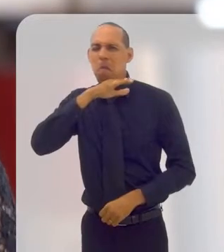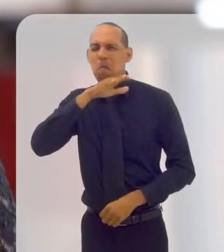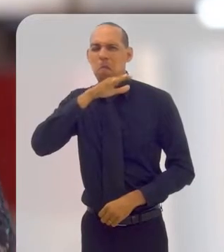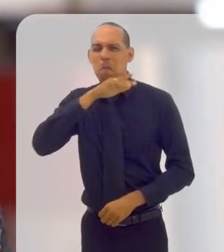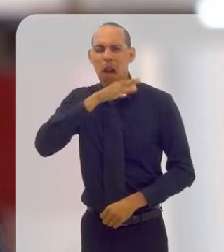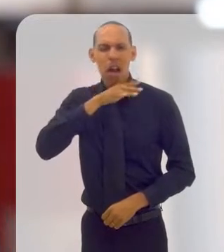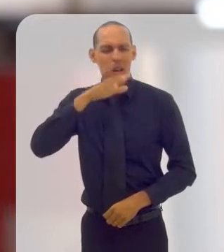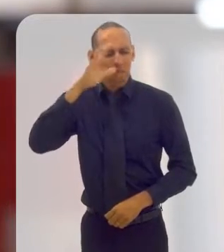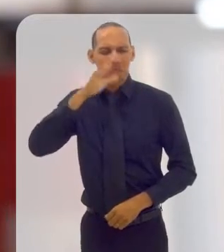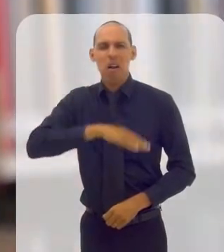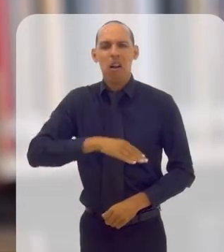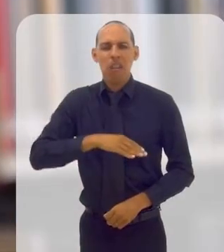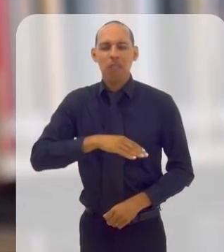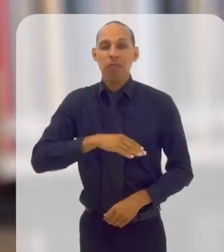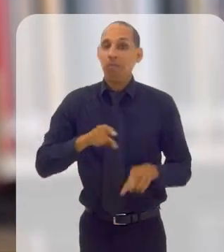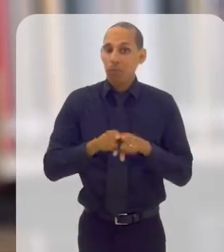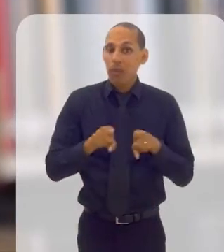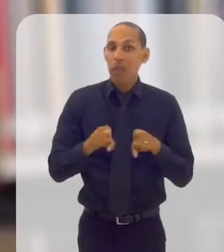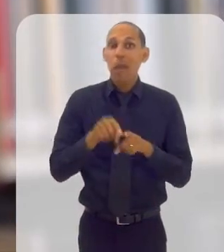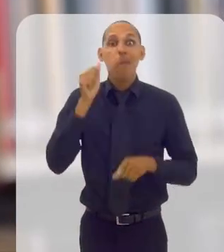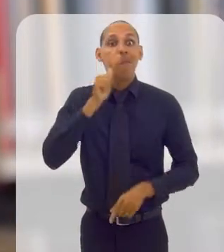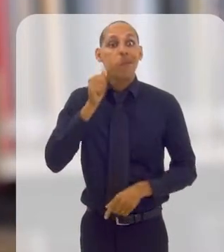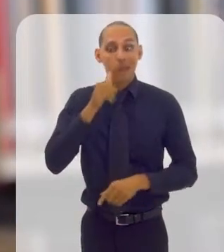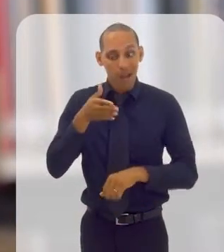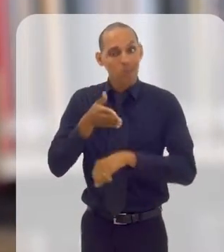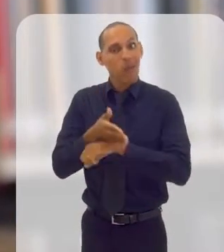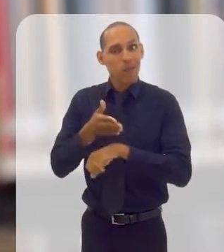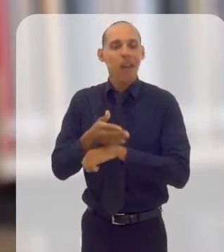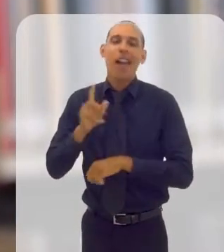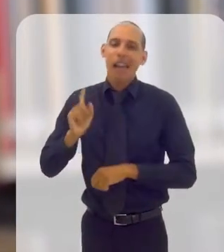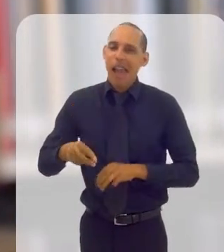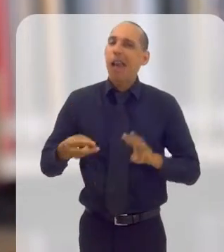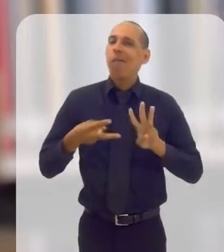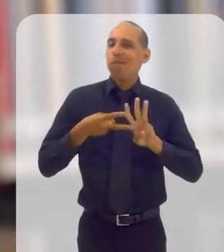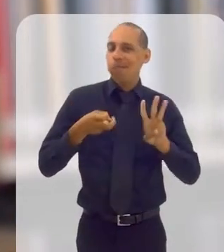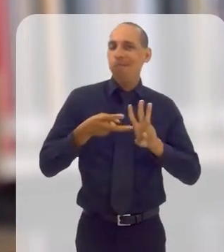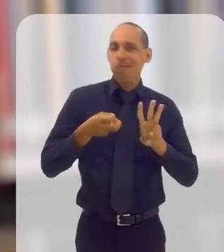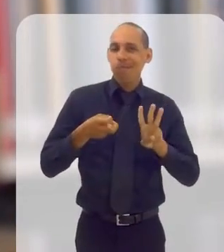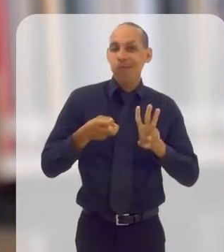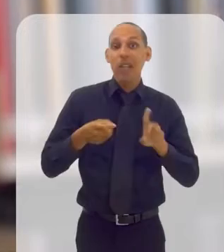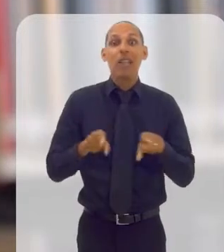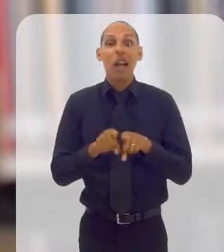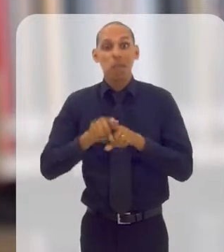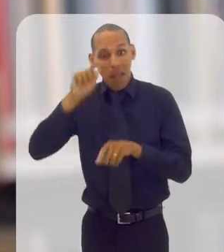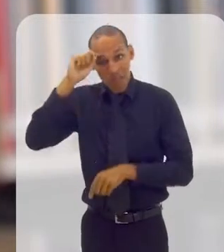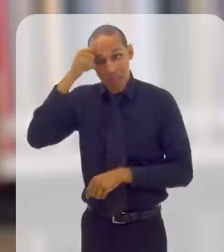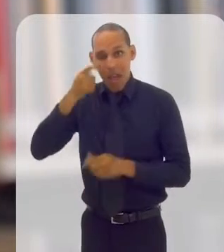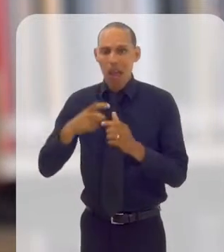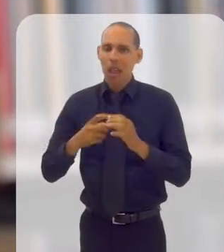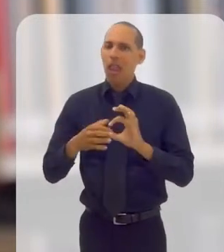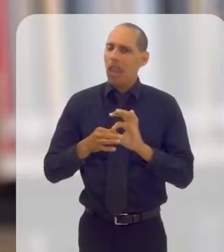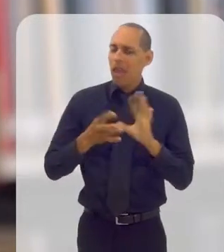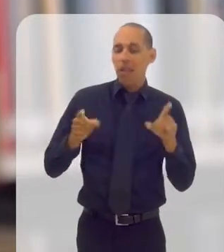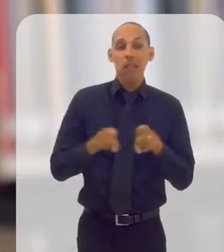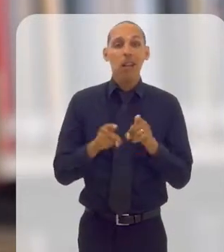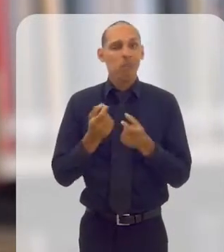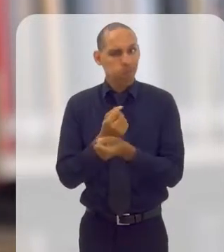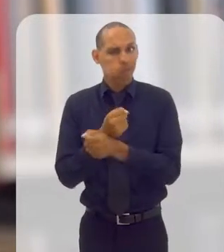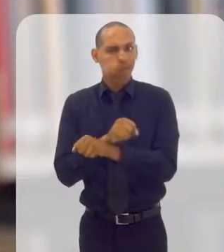recolonizadoras de Portugal. Houve a participação de mulheres, indígenas, negros livres e